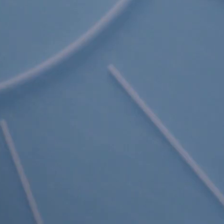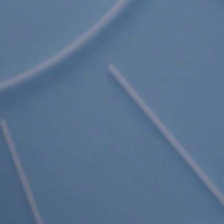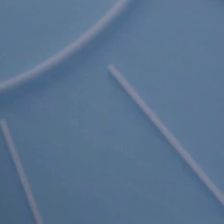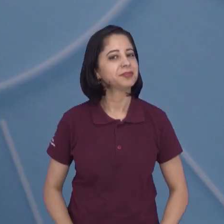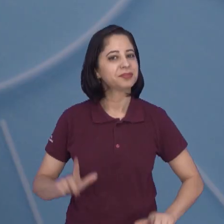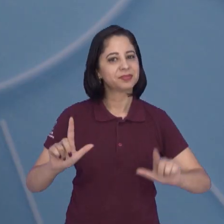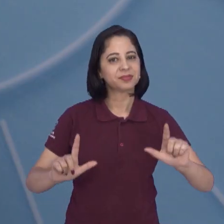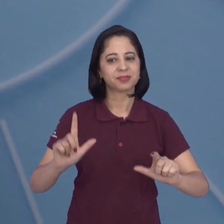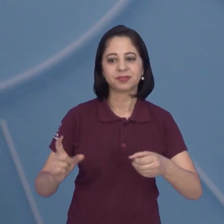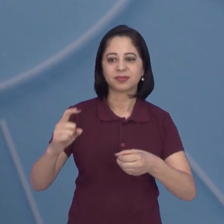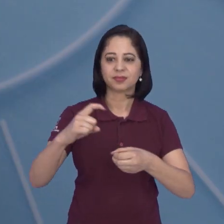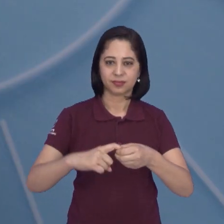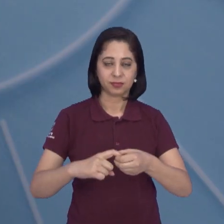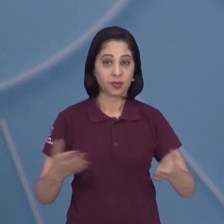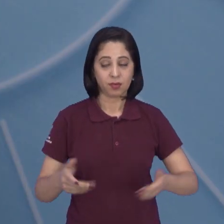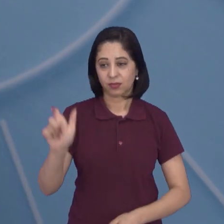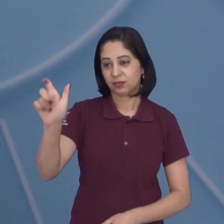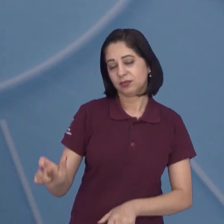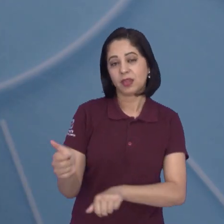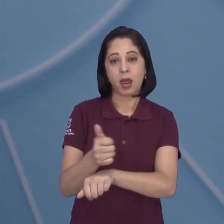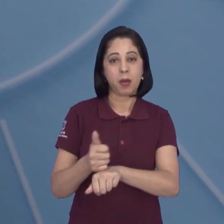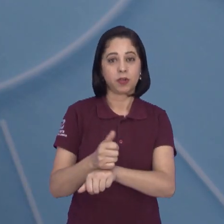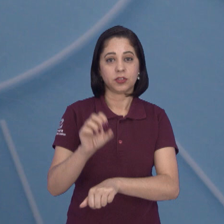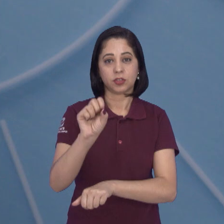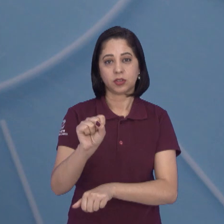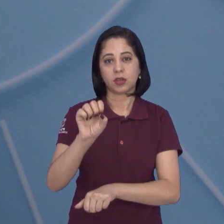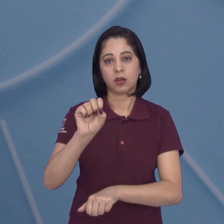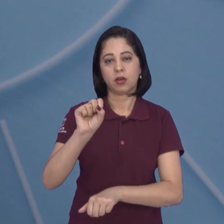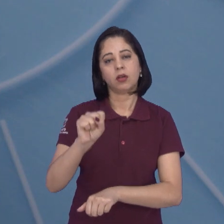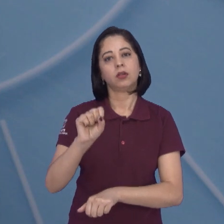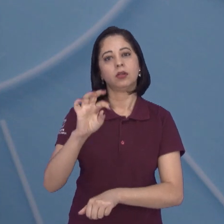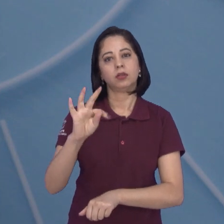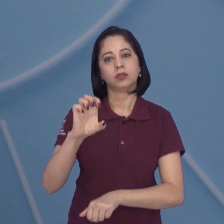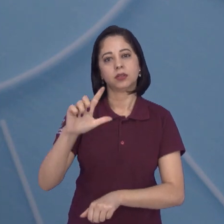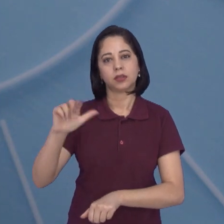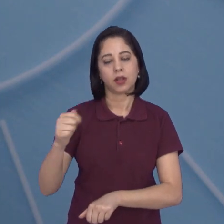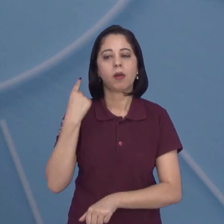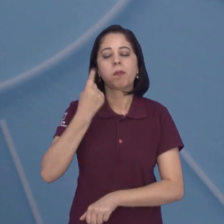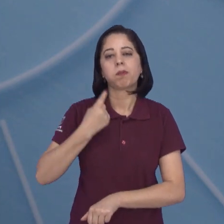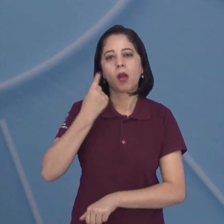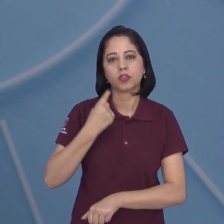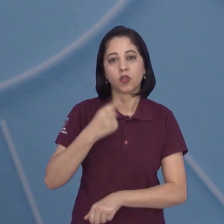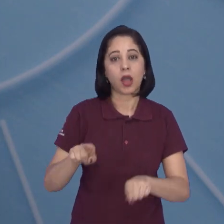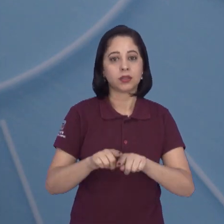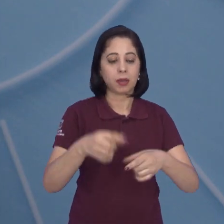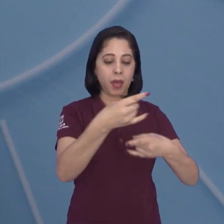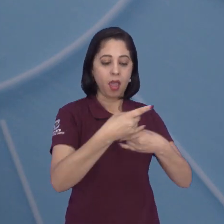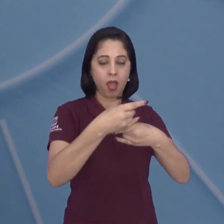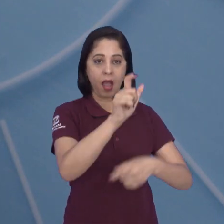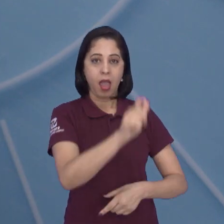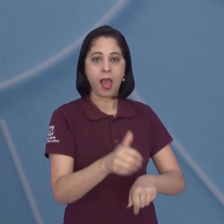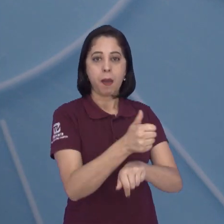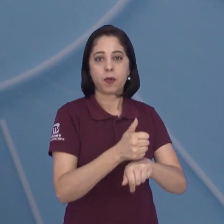De volta com Diálogos, hoje eu estou recebendo a Estela Freire, que é advogada aqui no estúdio, e de forma remota a especialista